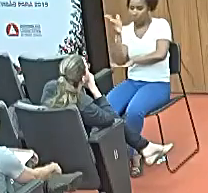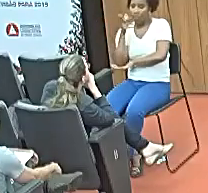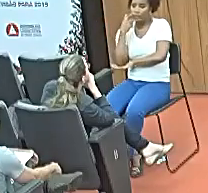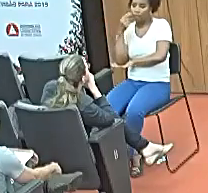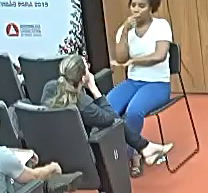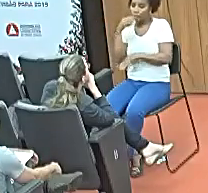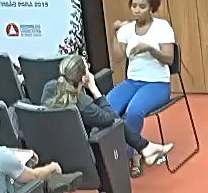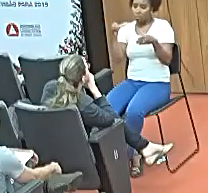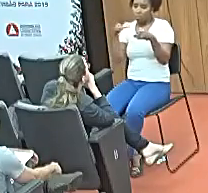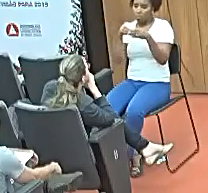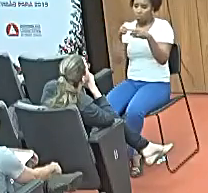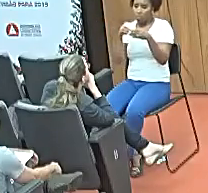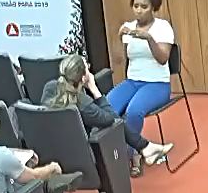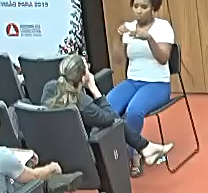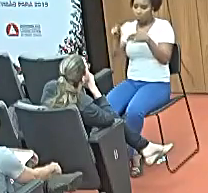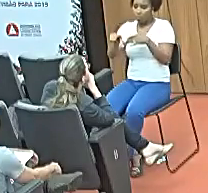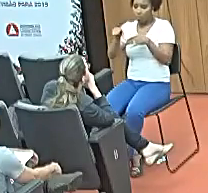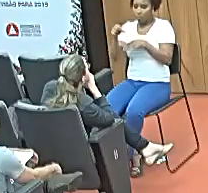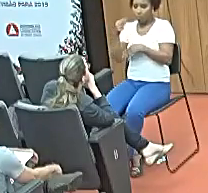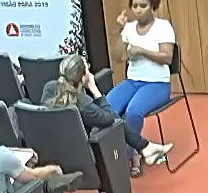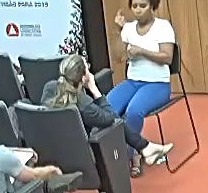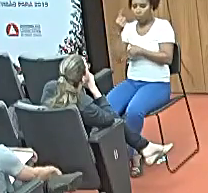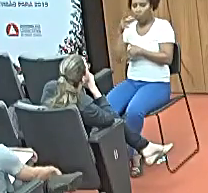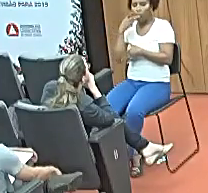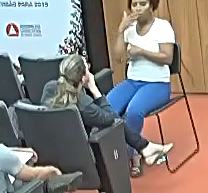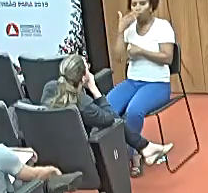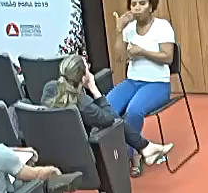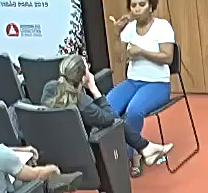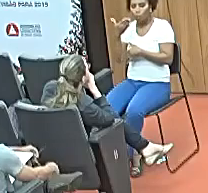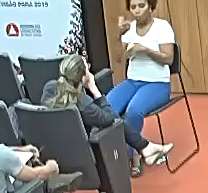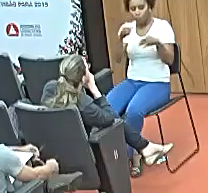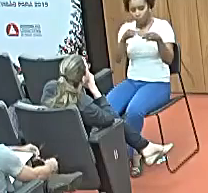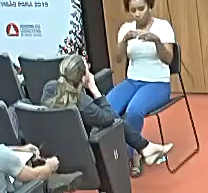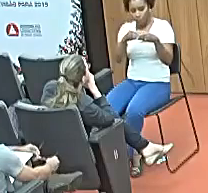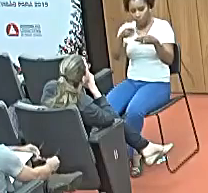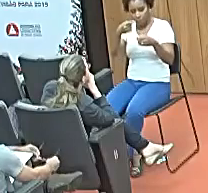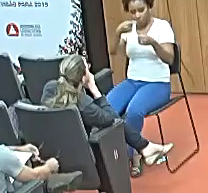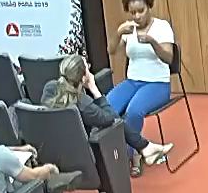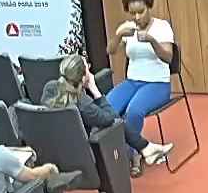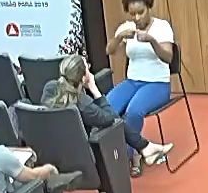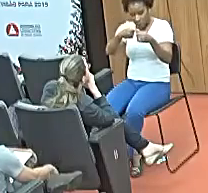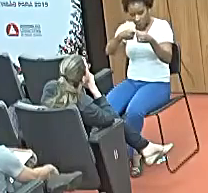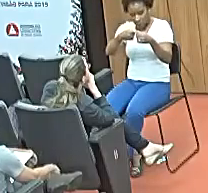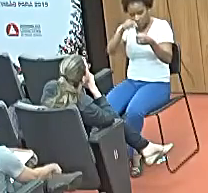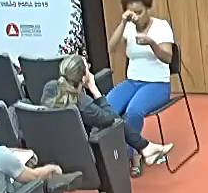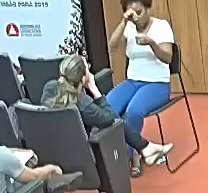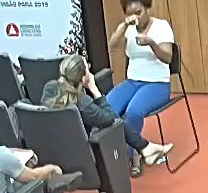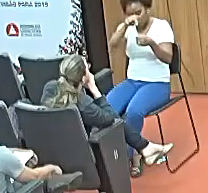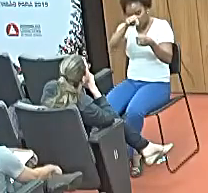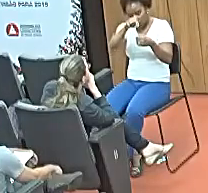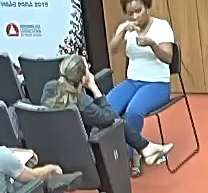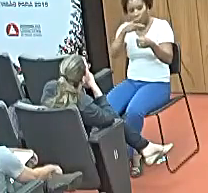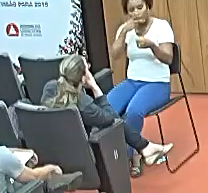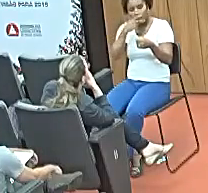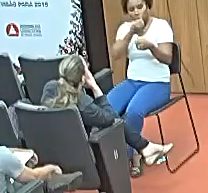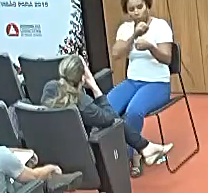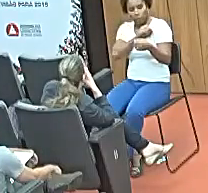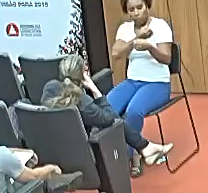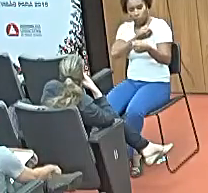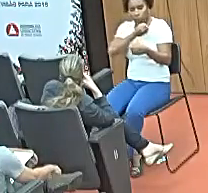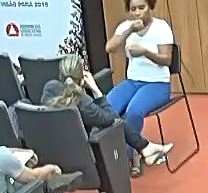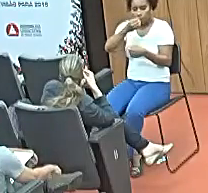incluir o territoral jequitinhonha e acrescenta a meta física e financeira na ação 4093